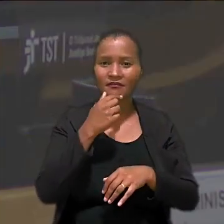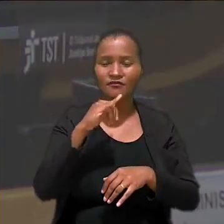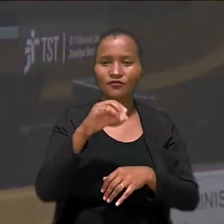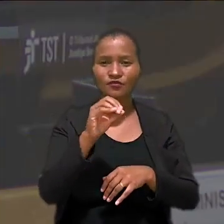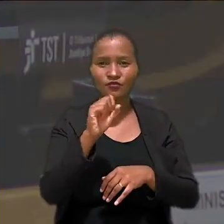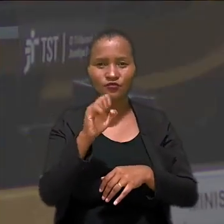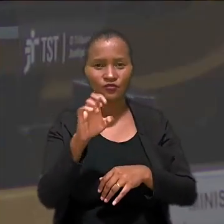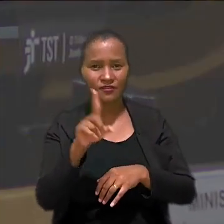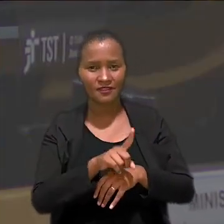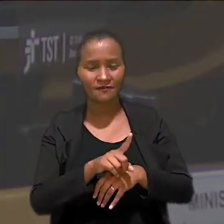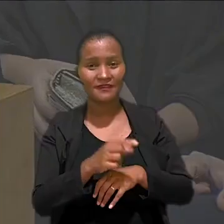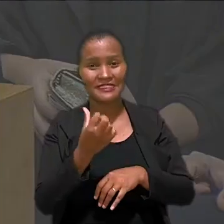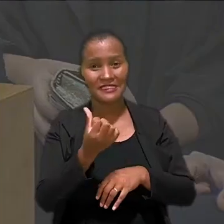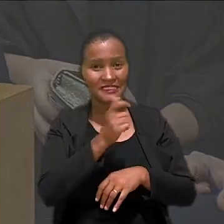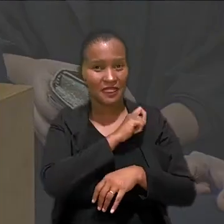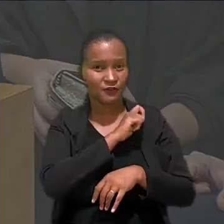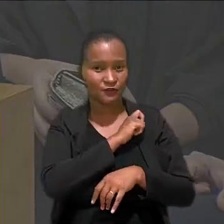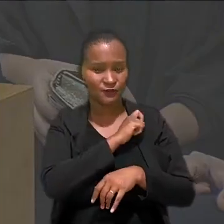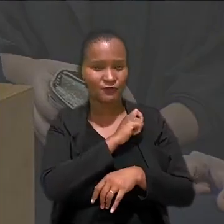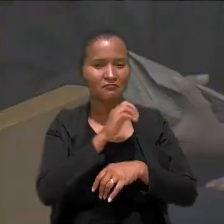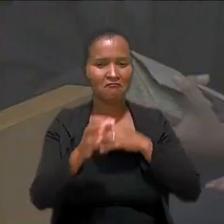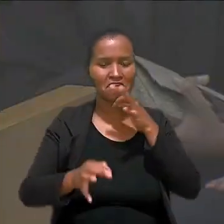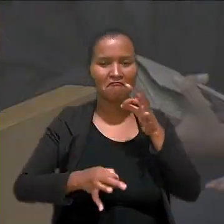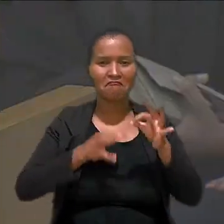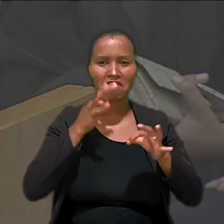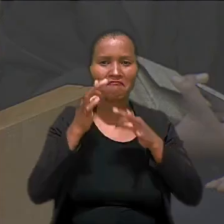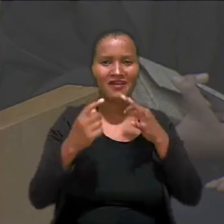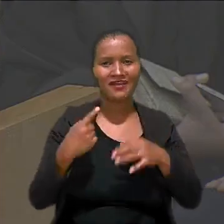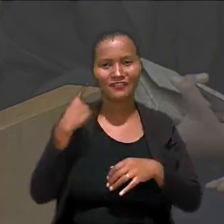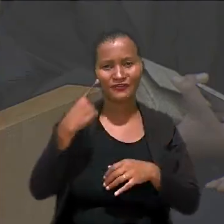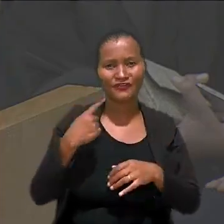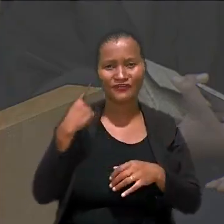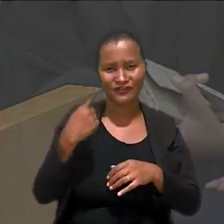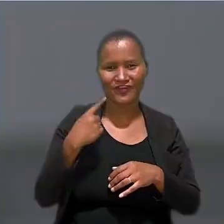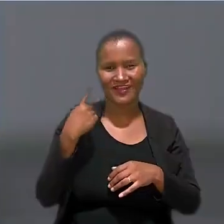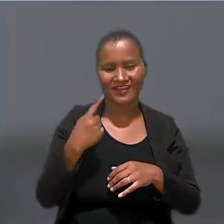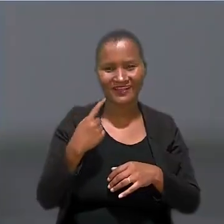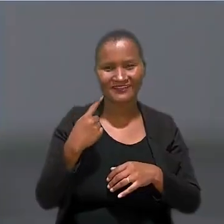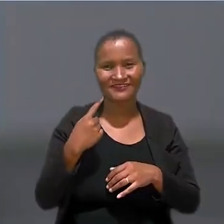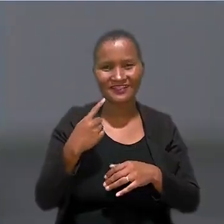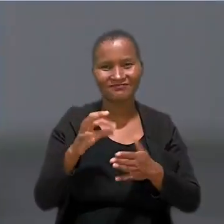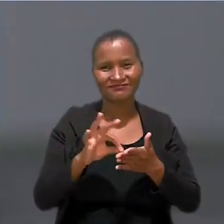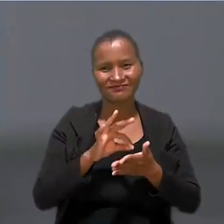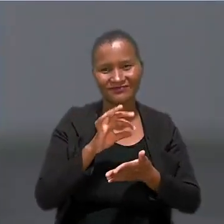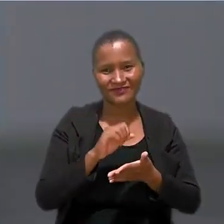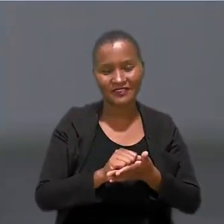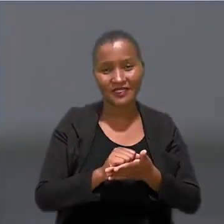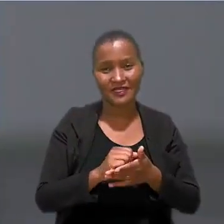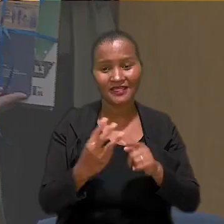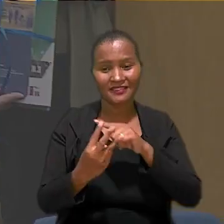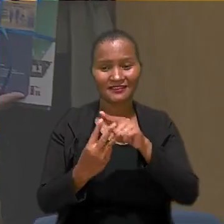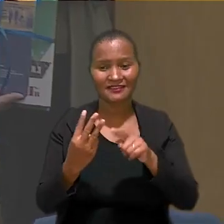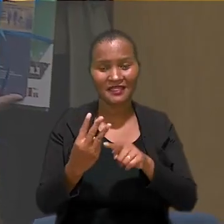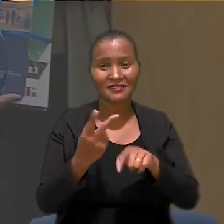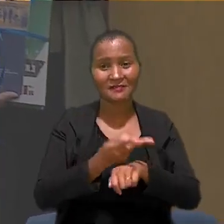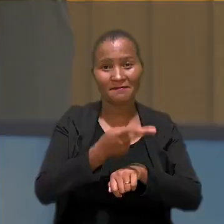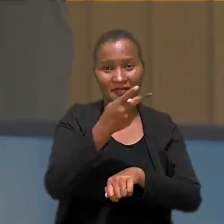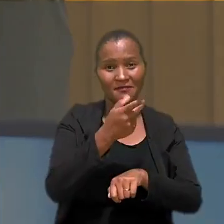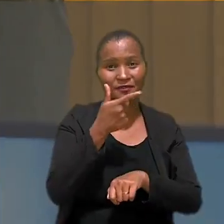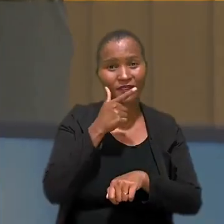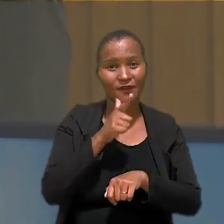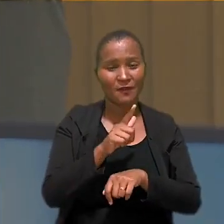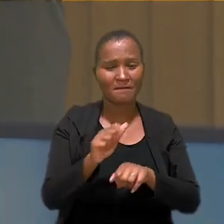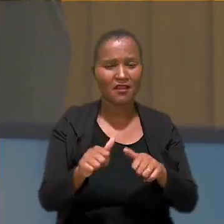José Roberto Pimenta. 6 alunos atuaram como advogados inscritos para fazer sustentação oral. 3 deles